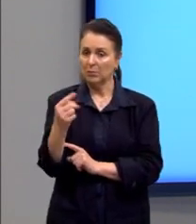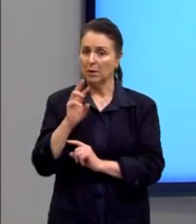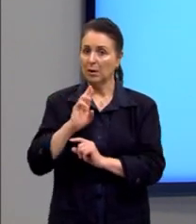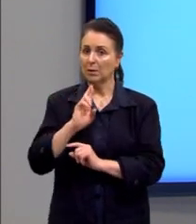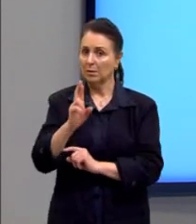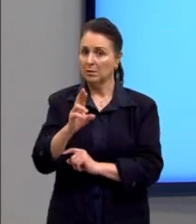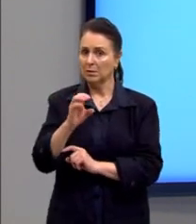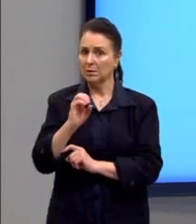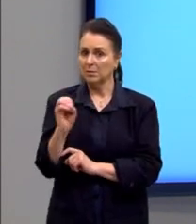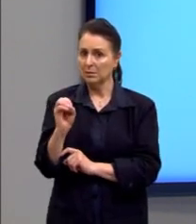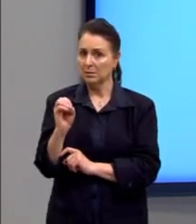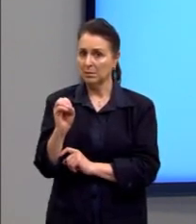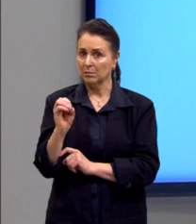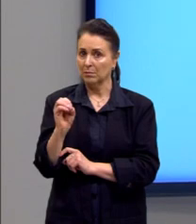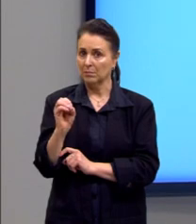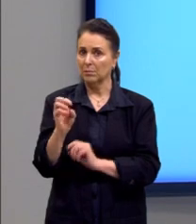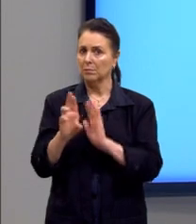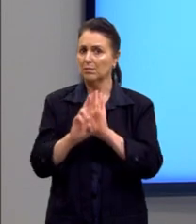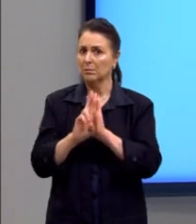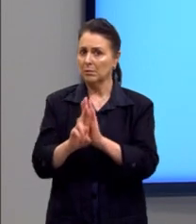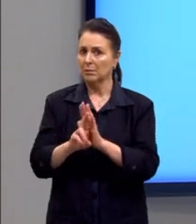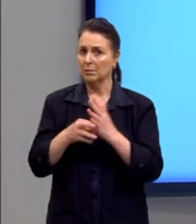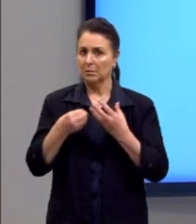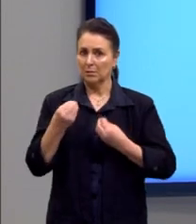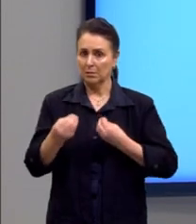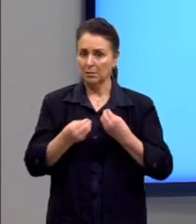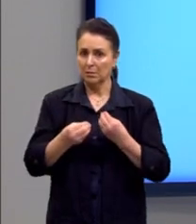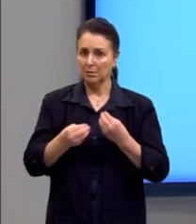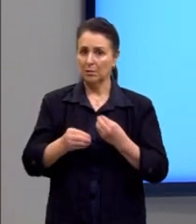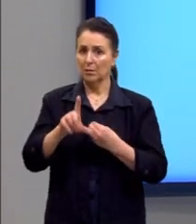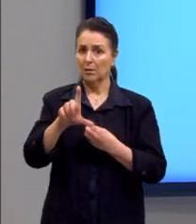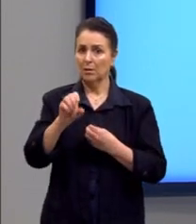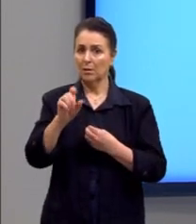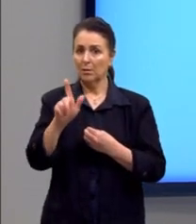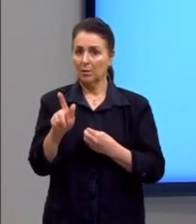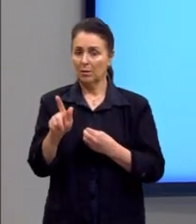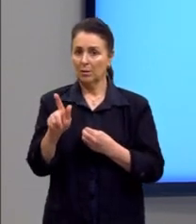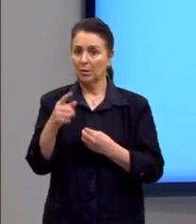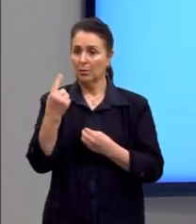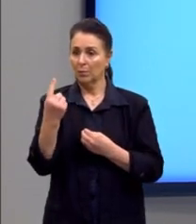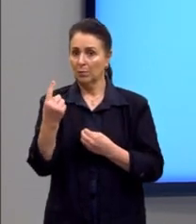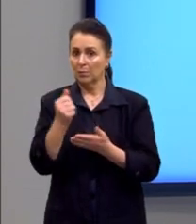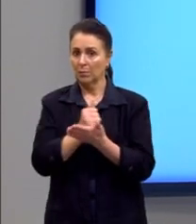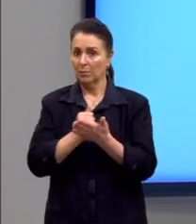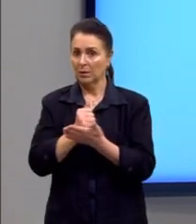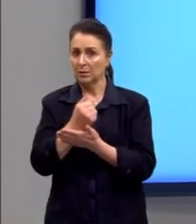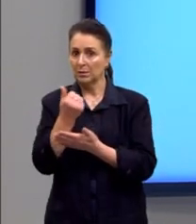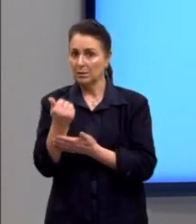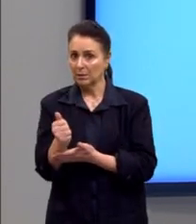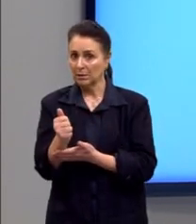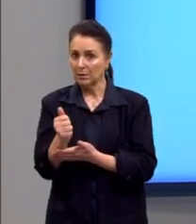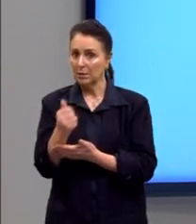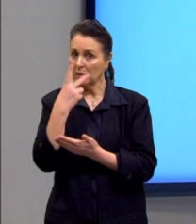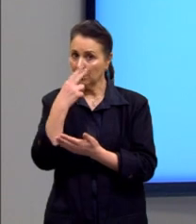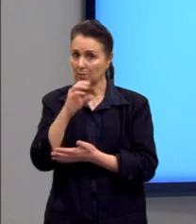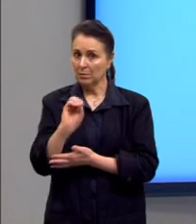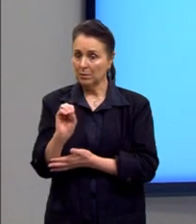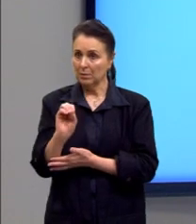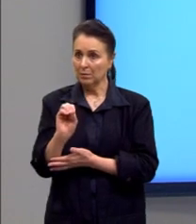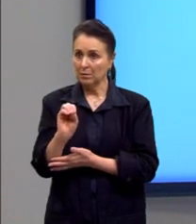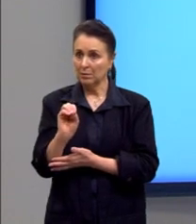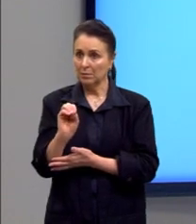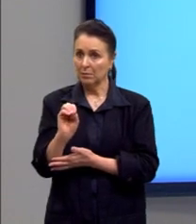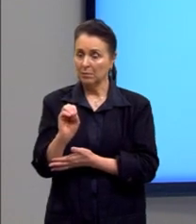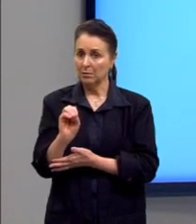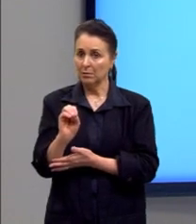Então como é que a gente pode representar isso o log de 1 a basear sempre vai ser igual a zero então